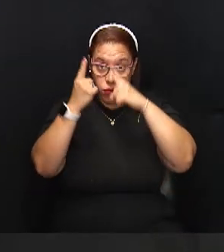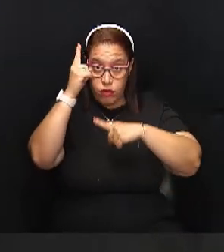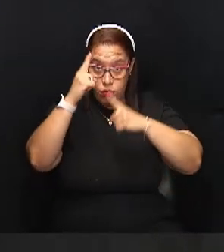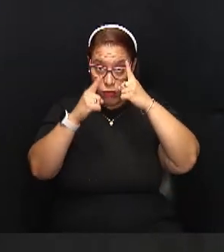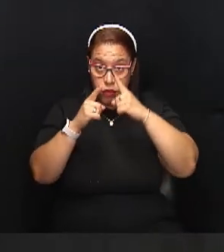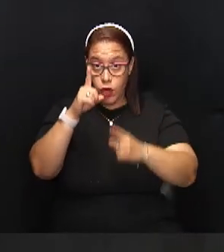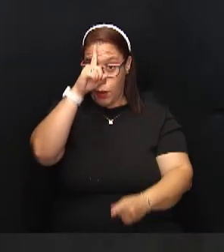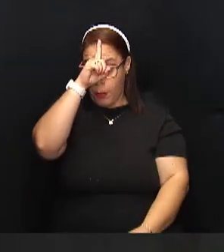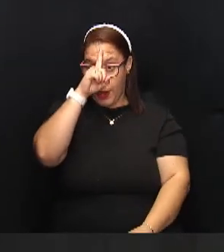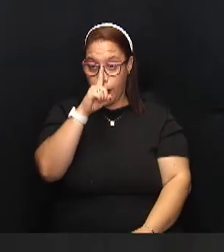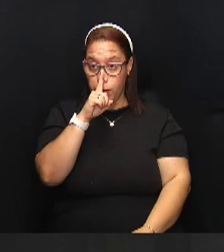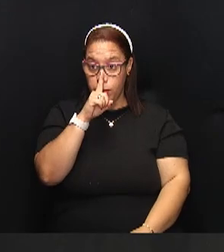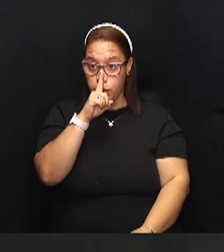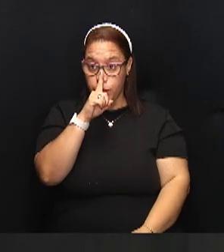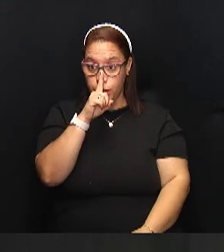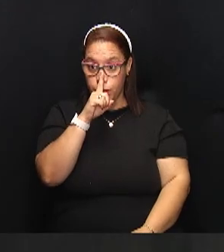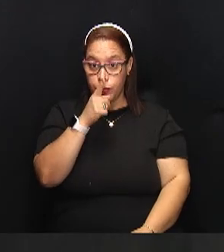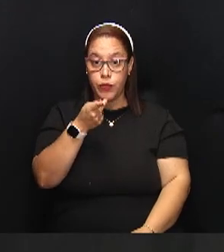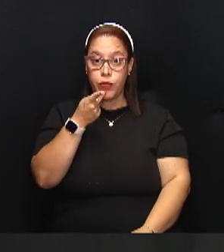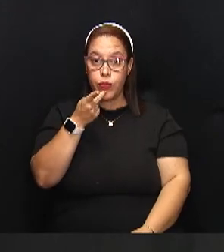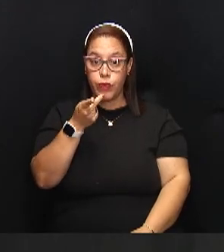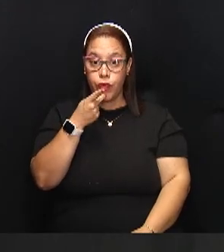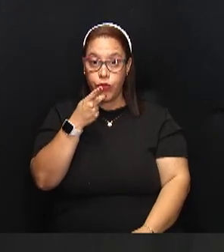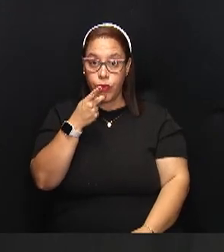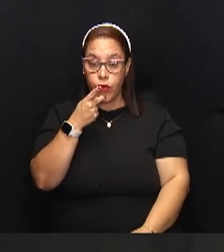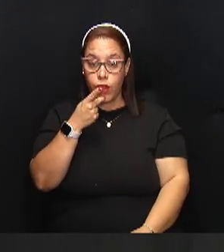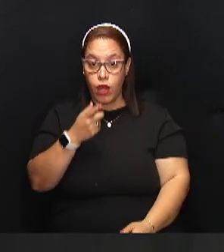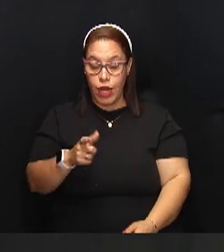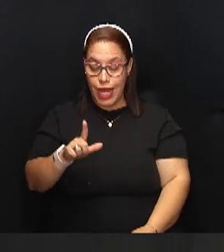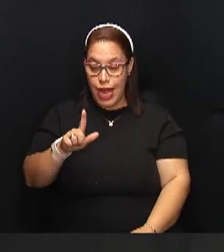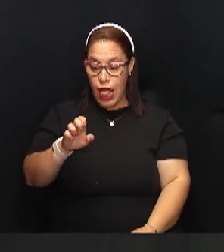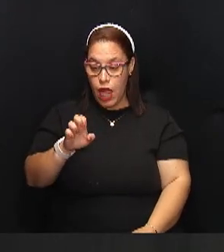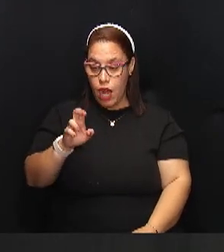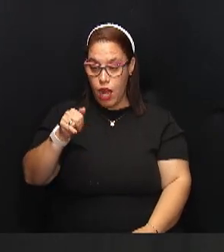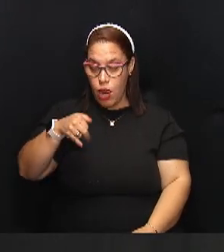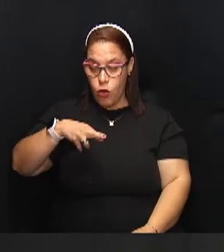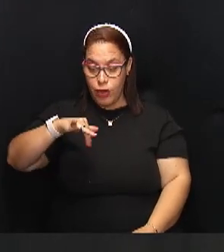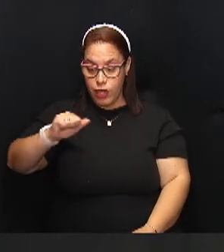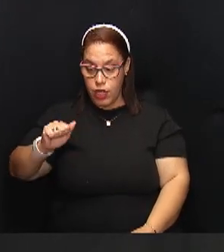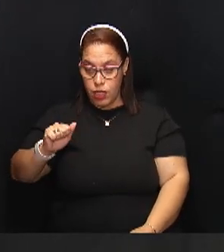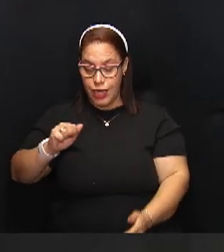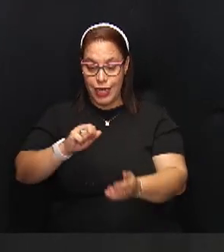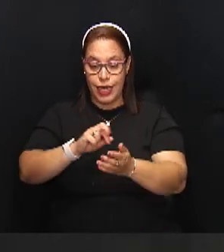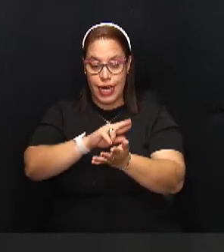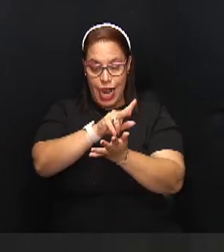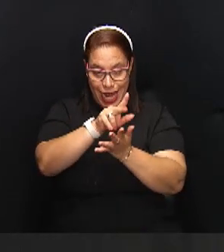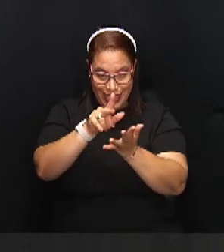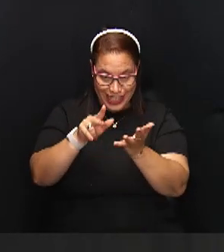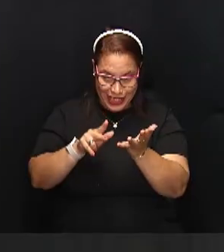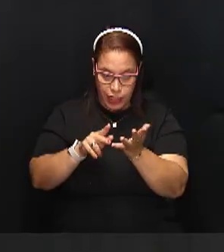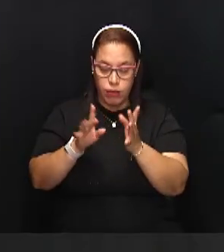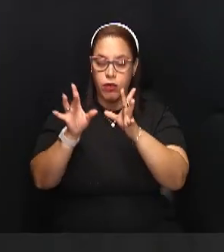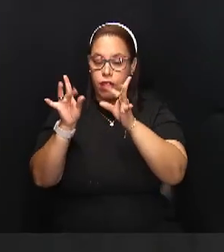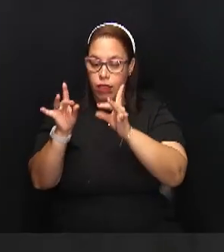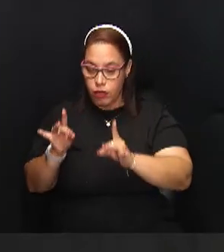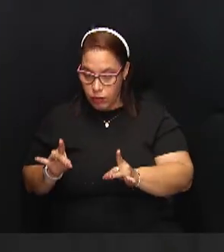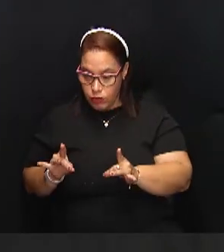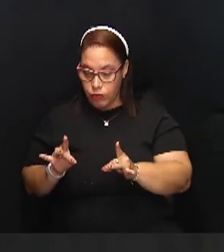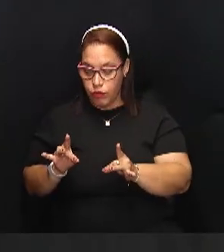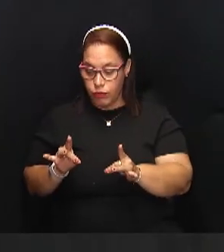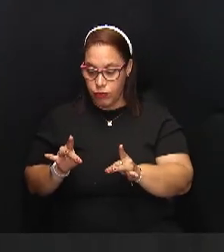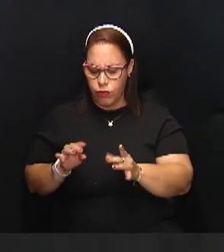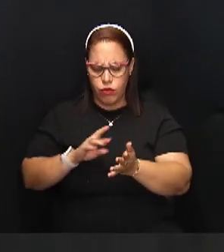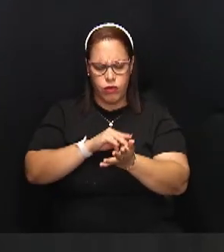Fevereiro Amarelo, falando sobre a leucemia, ou as leucemias mais especificamente, né?